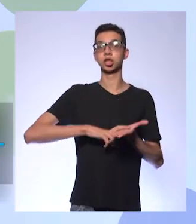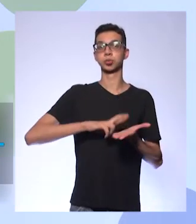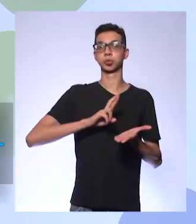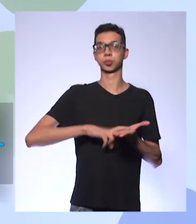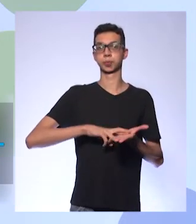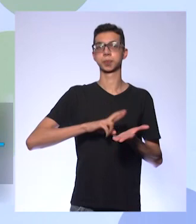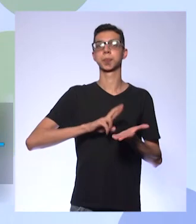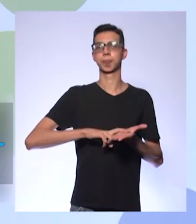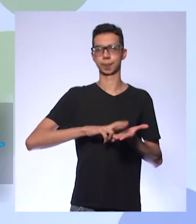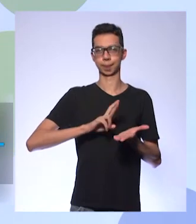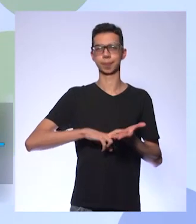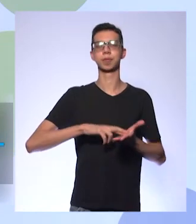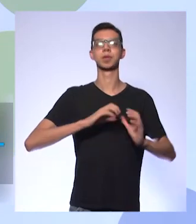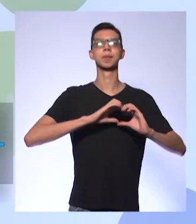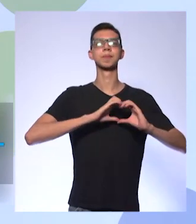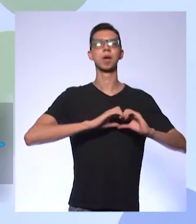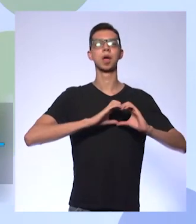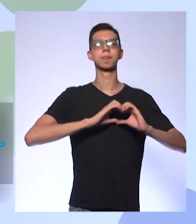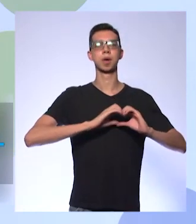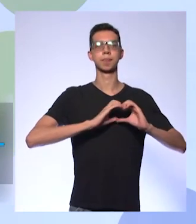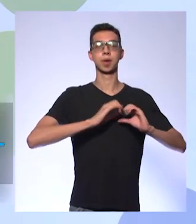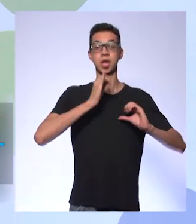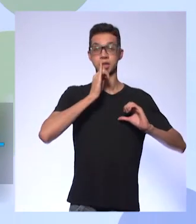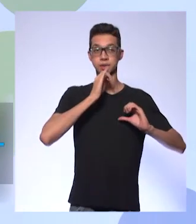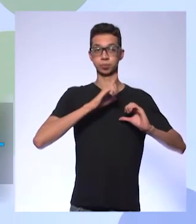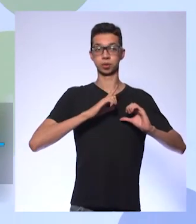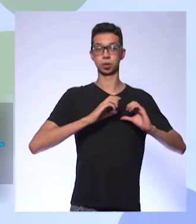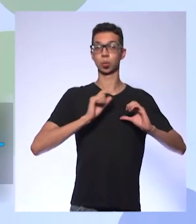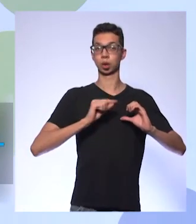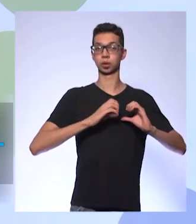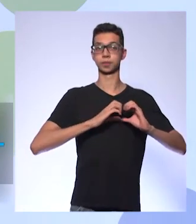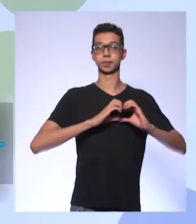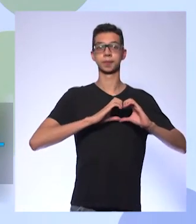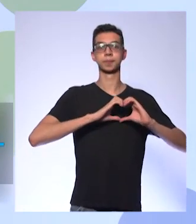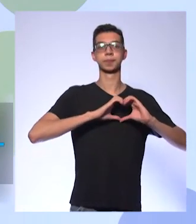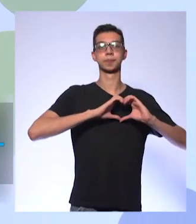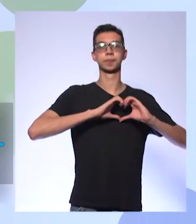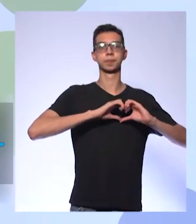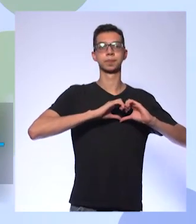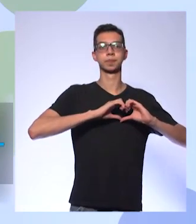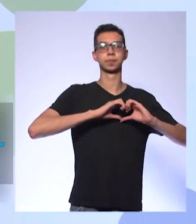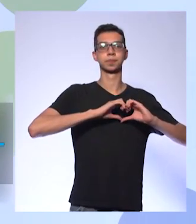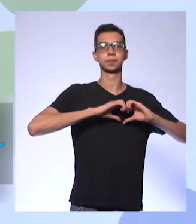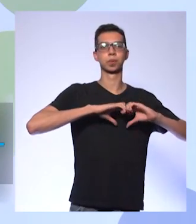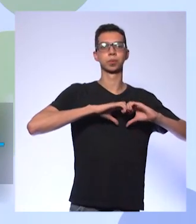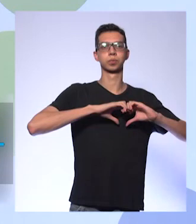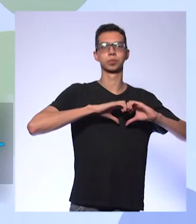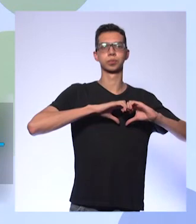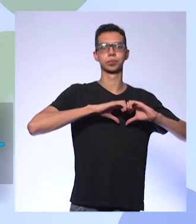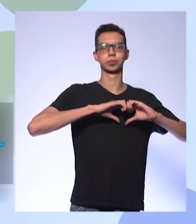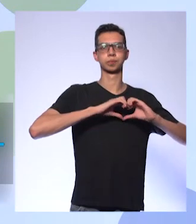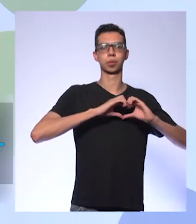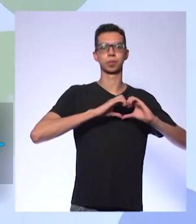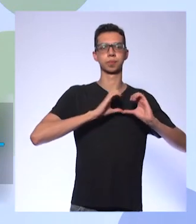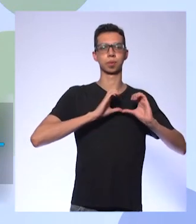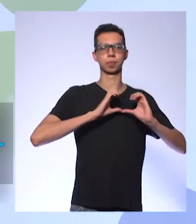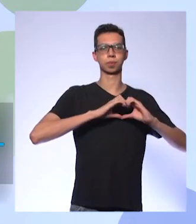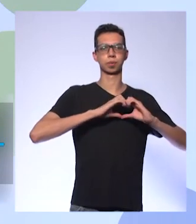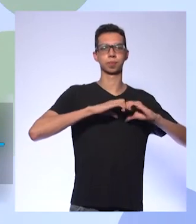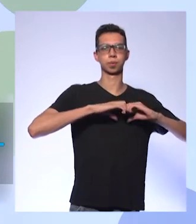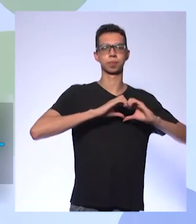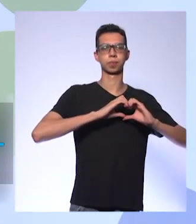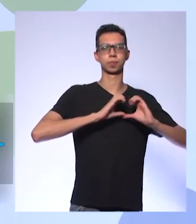cardíaco. Então, quando as câmaras de cima elas estão contraídas, as de baixo estão relaxadas. E tudo isso é